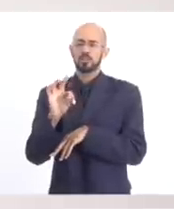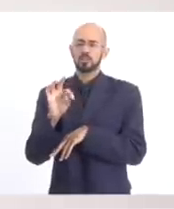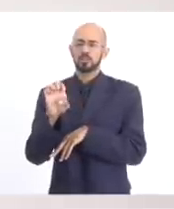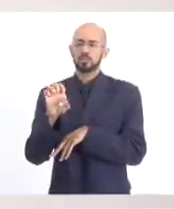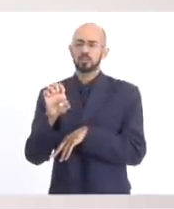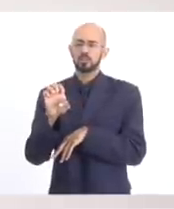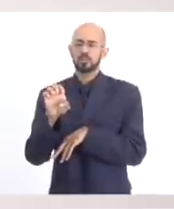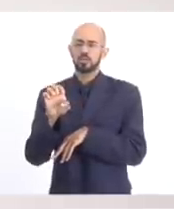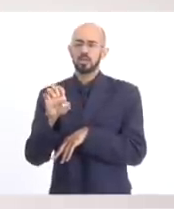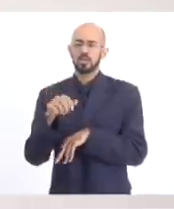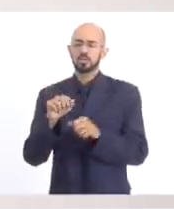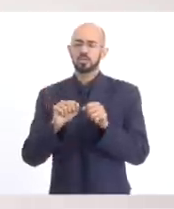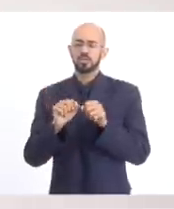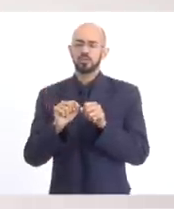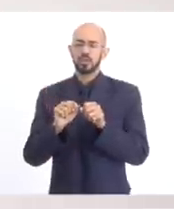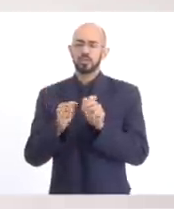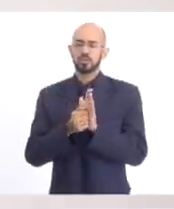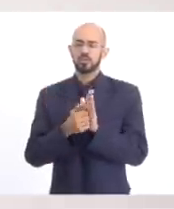várias